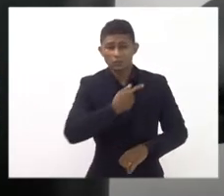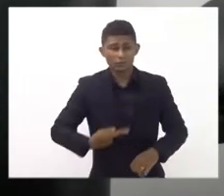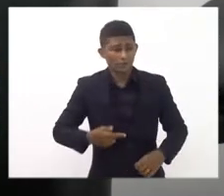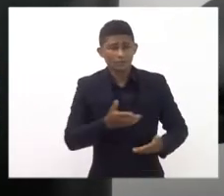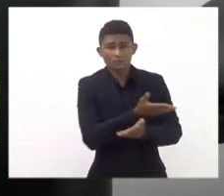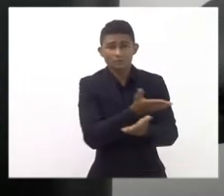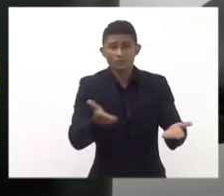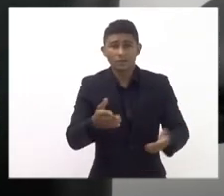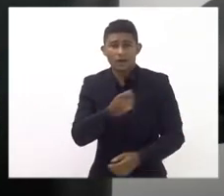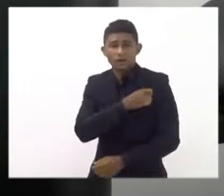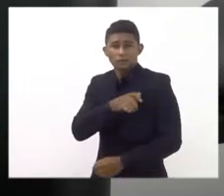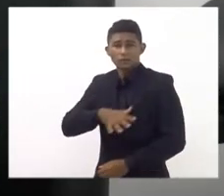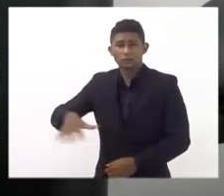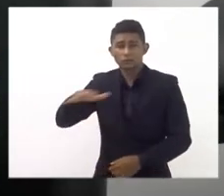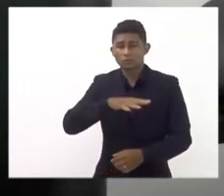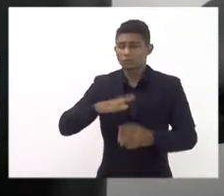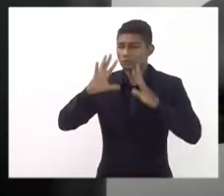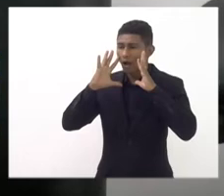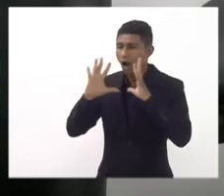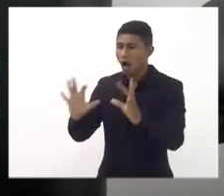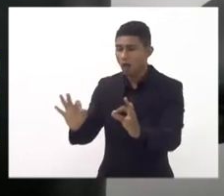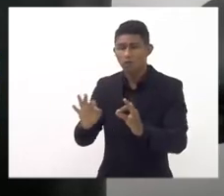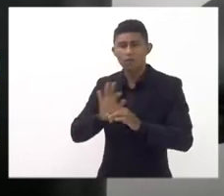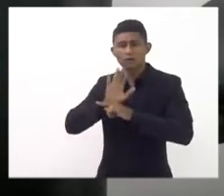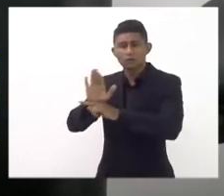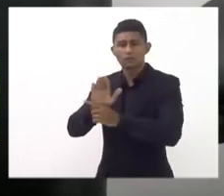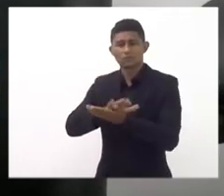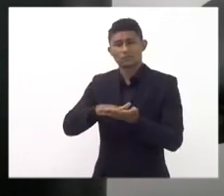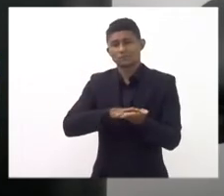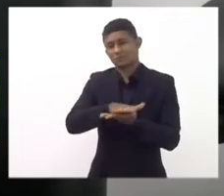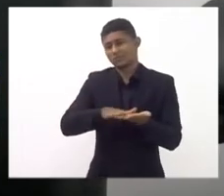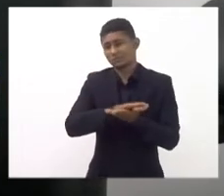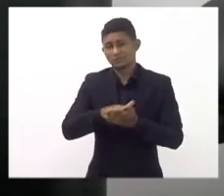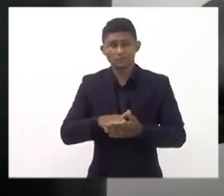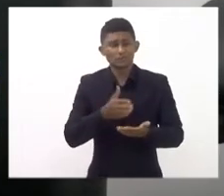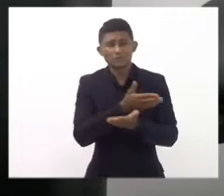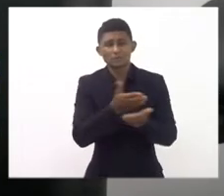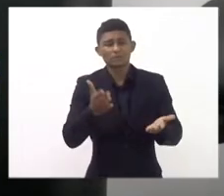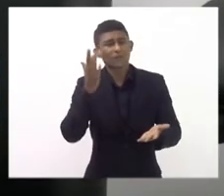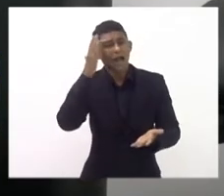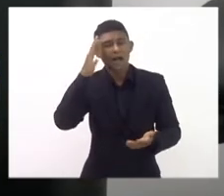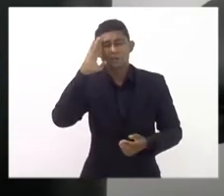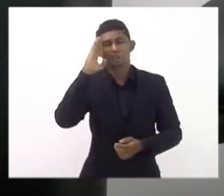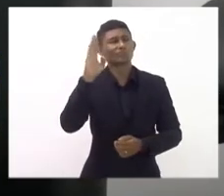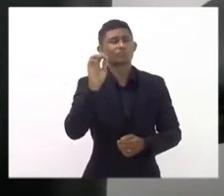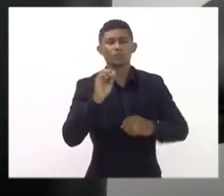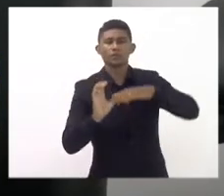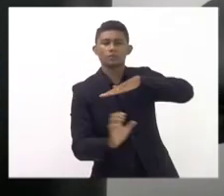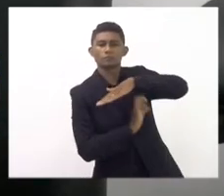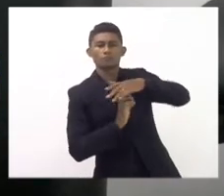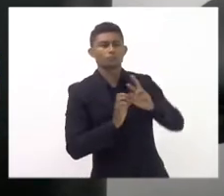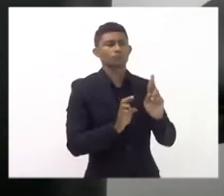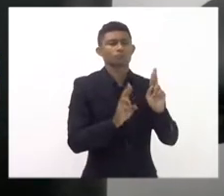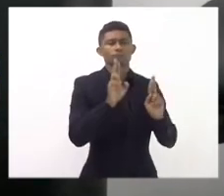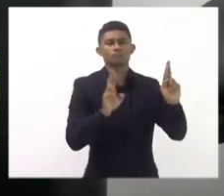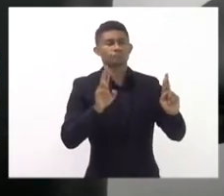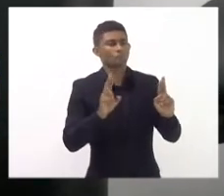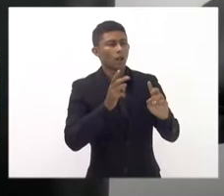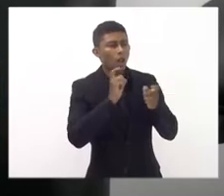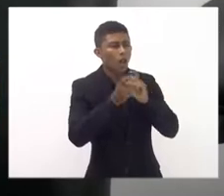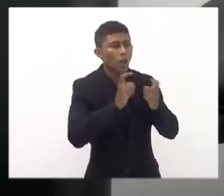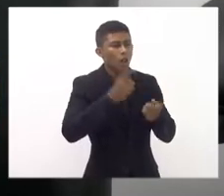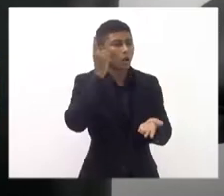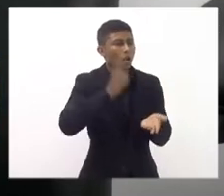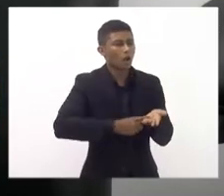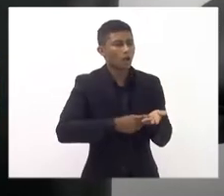colocam a educação pública como última instância, enquanto preferem priorizar acordos com empresários, acordos que não